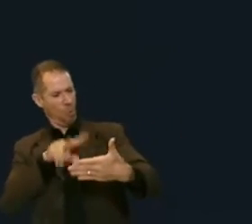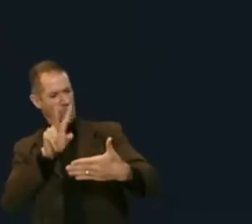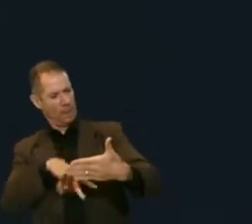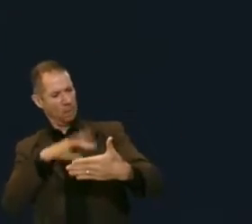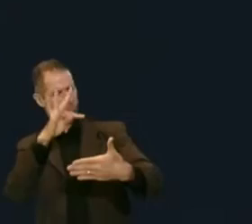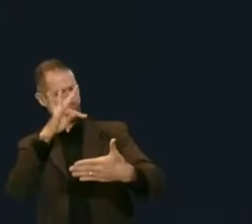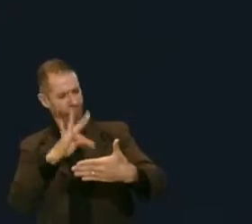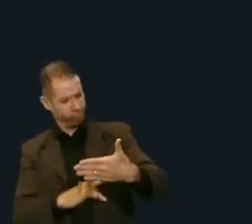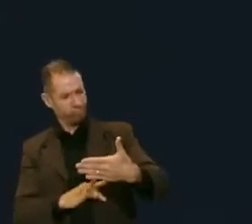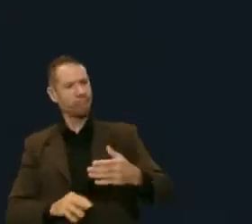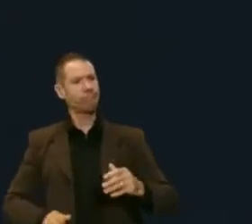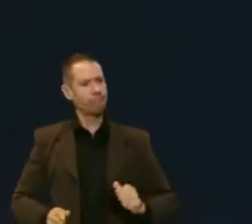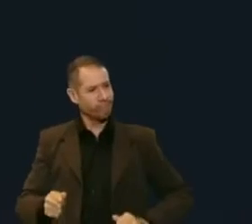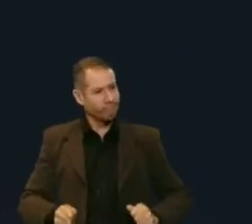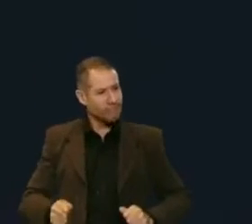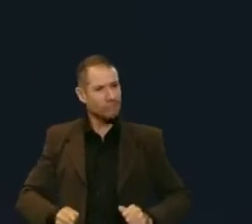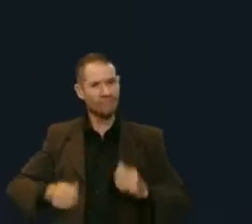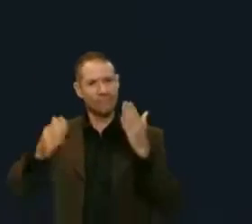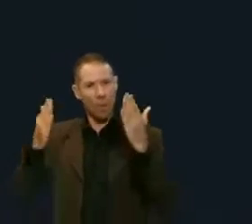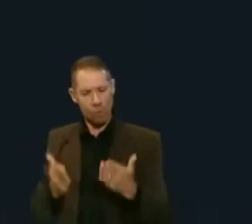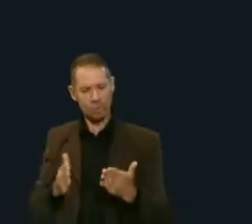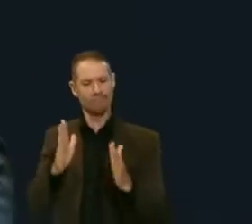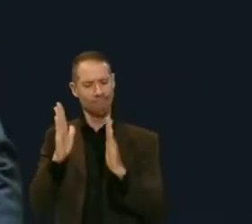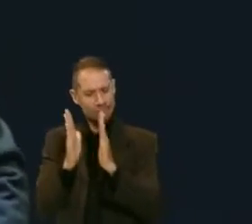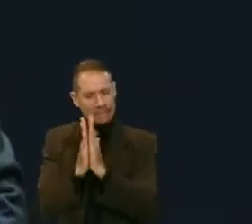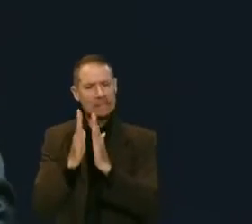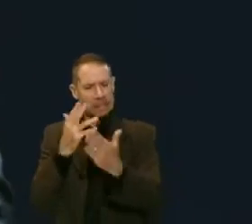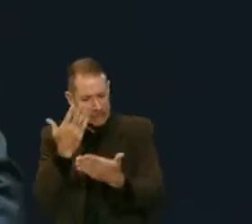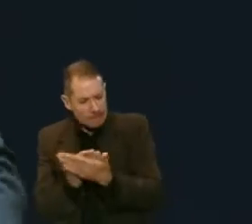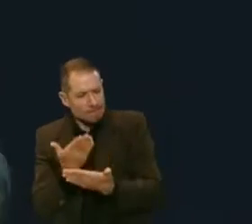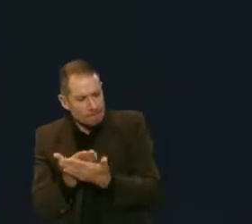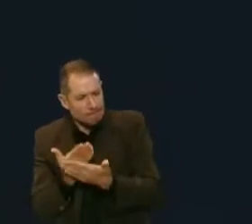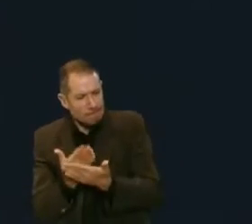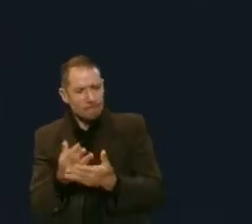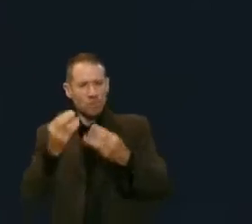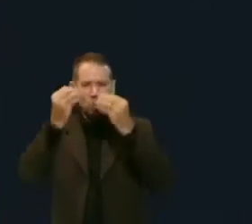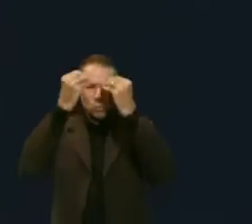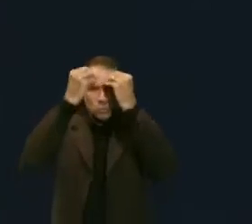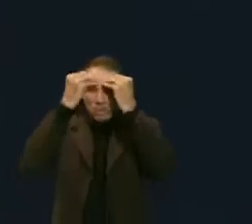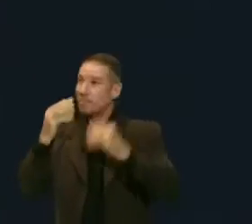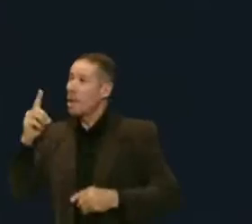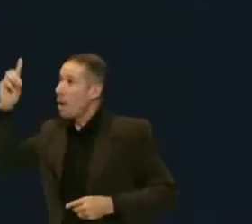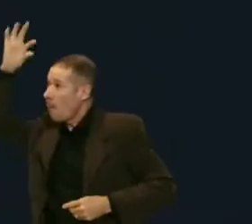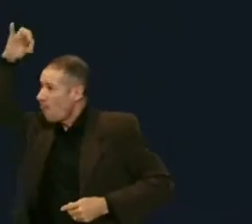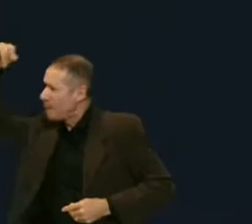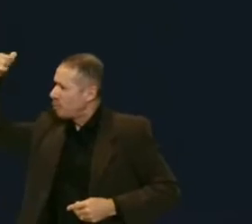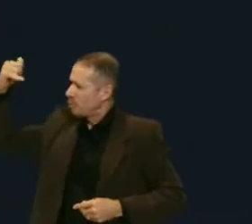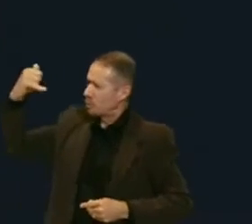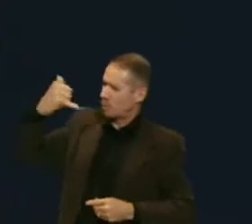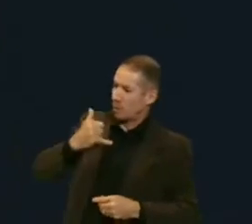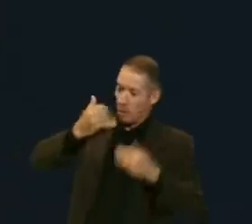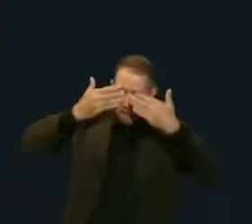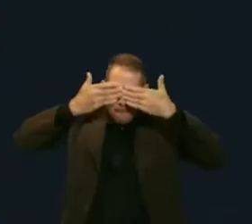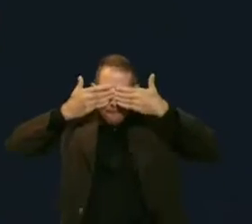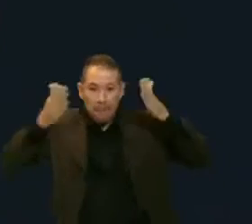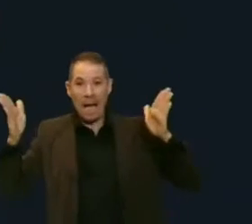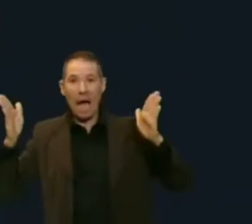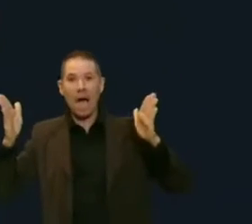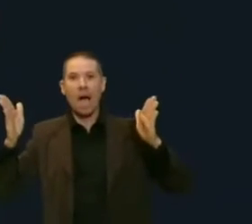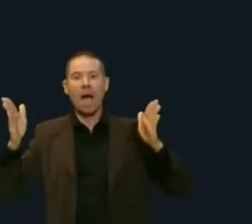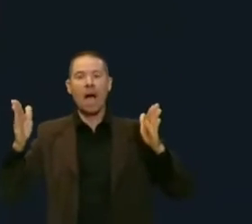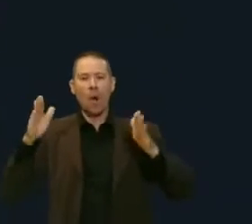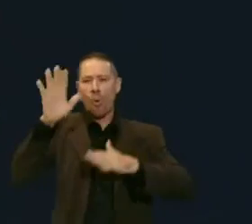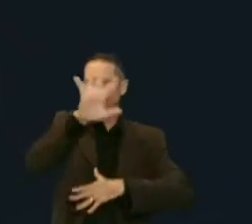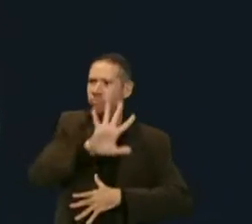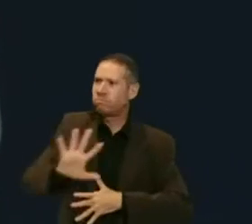texto hoje, meditava na palavra, o Espírito Santo me fez enxergar um cenário.